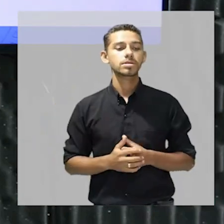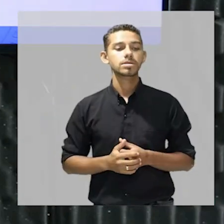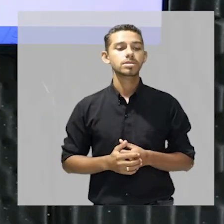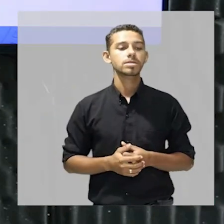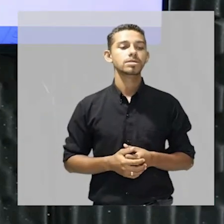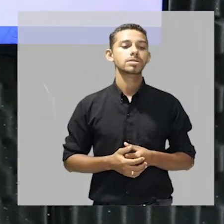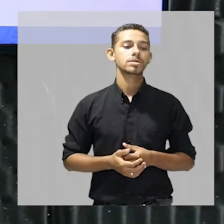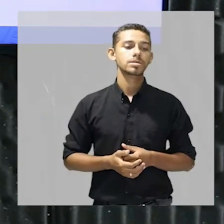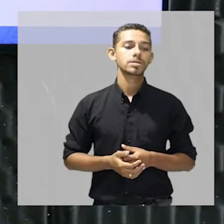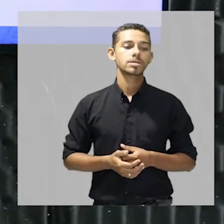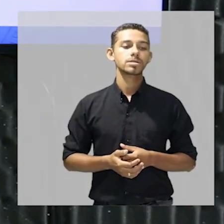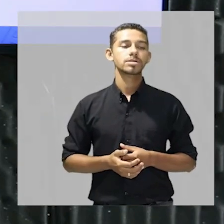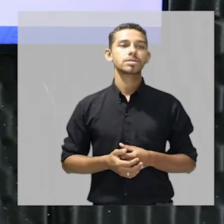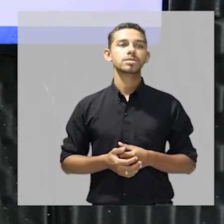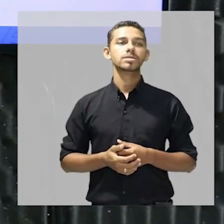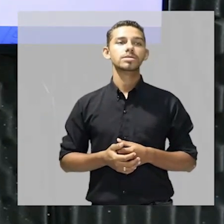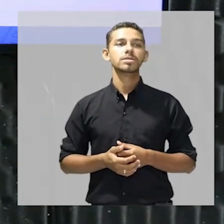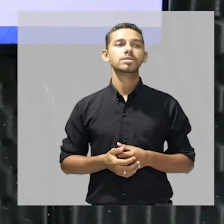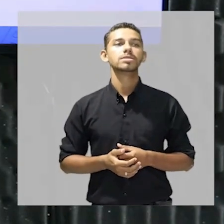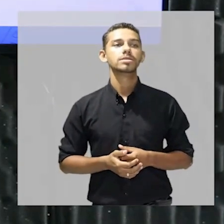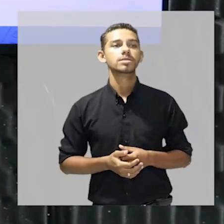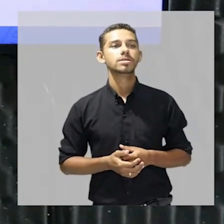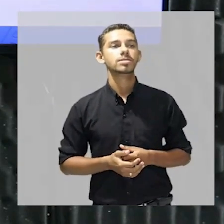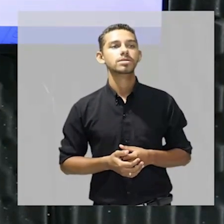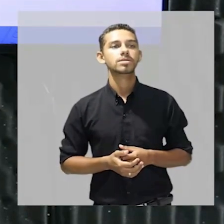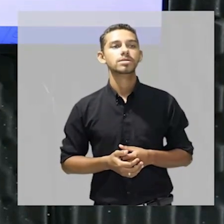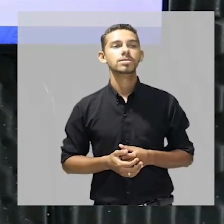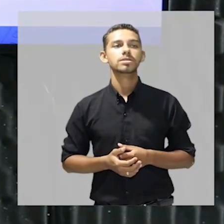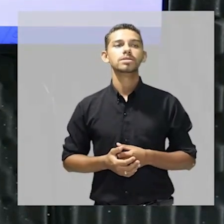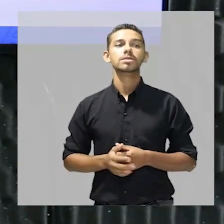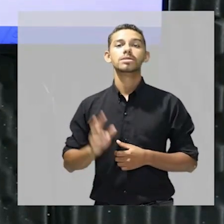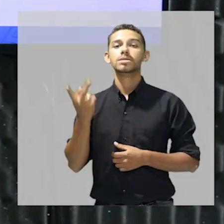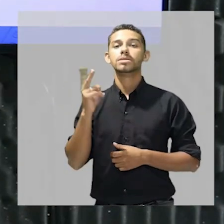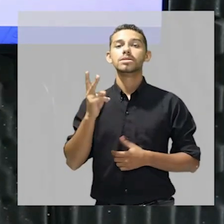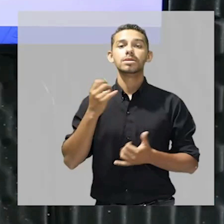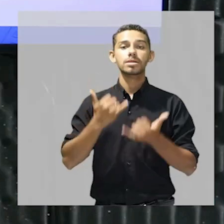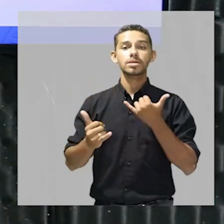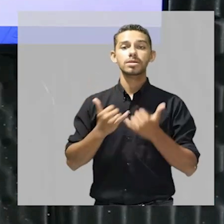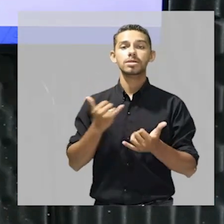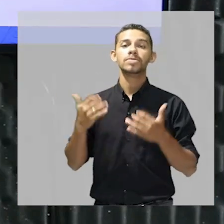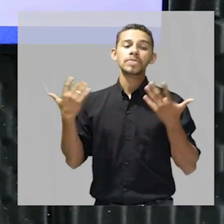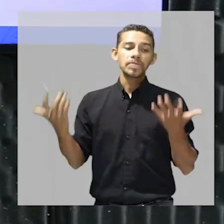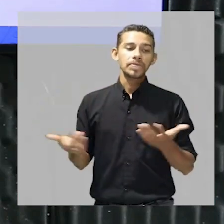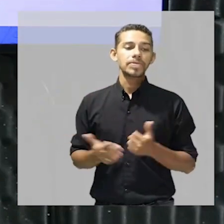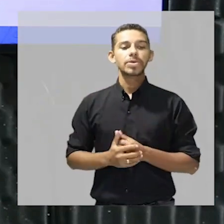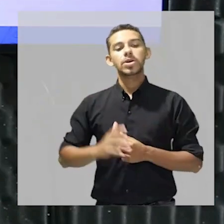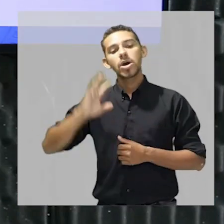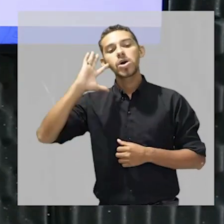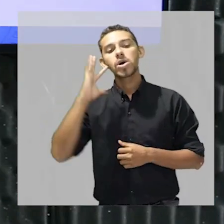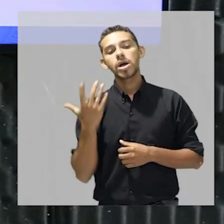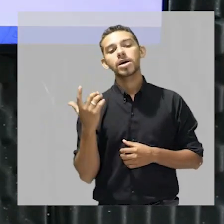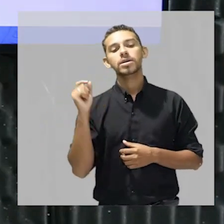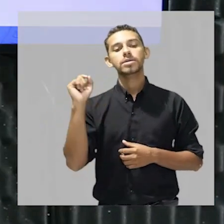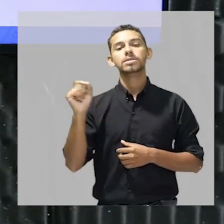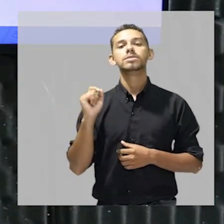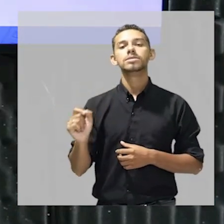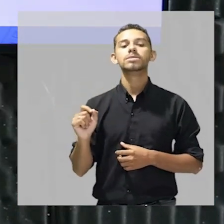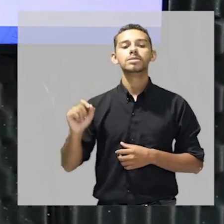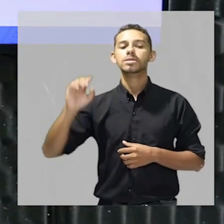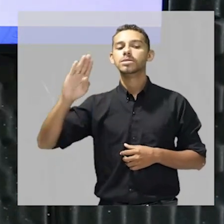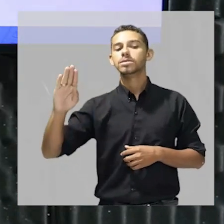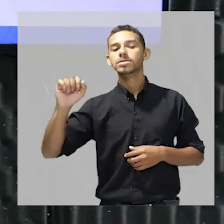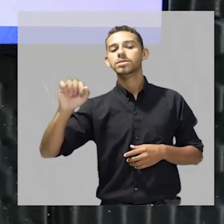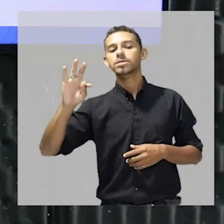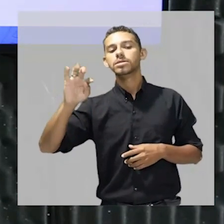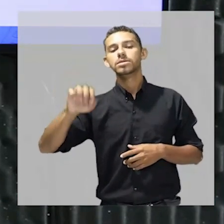jogo para se eu falar acabei falando né Falando usando as palavras semelhantes Então pode acontecer de